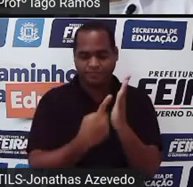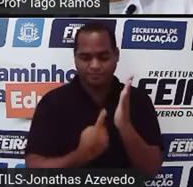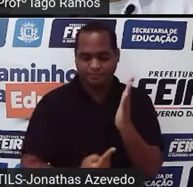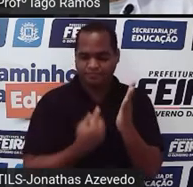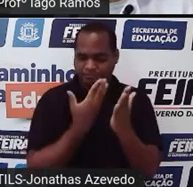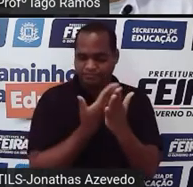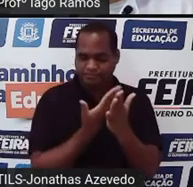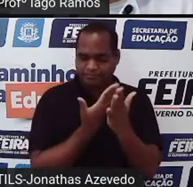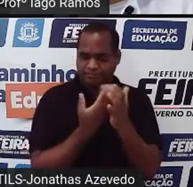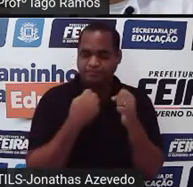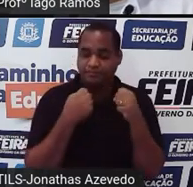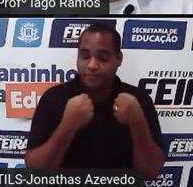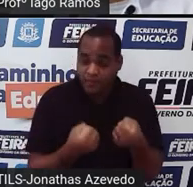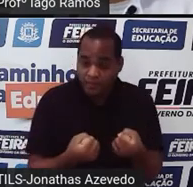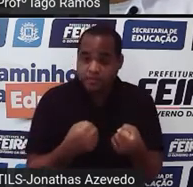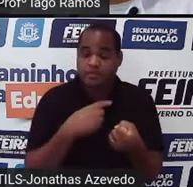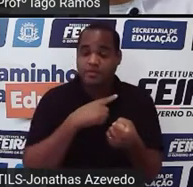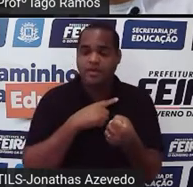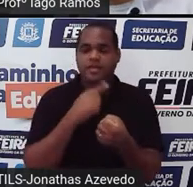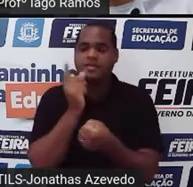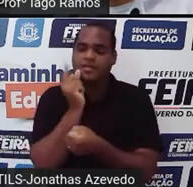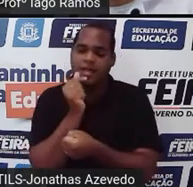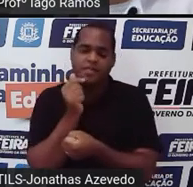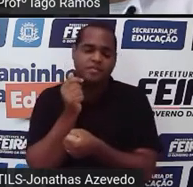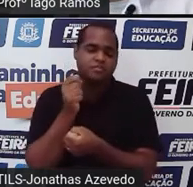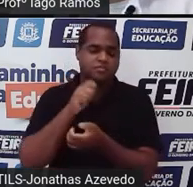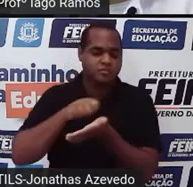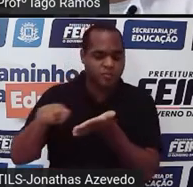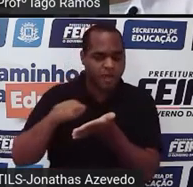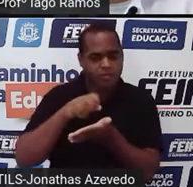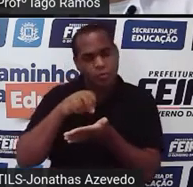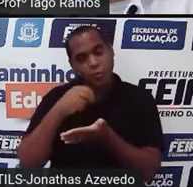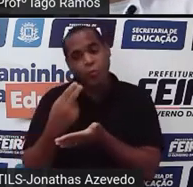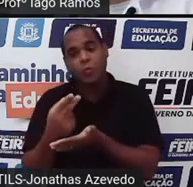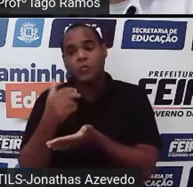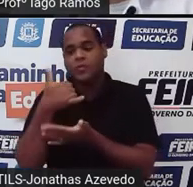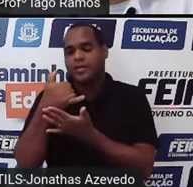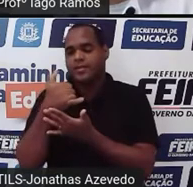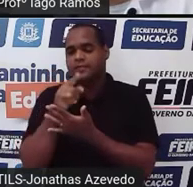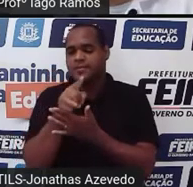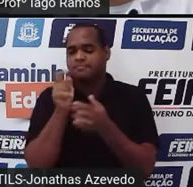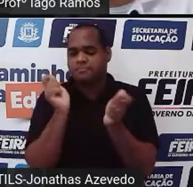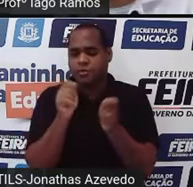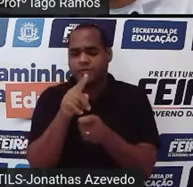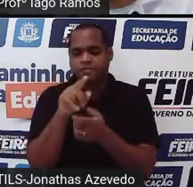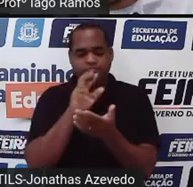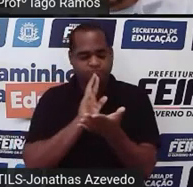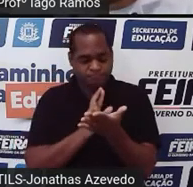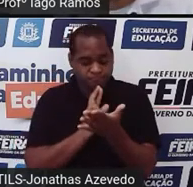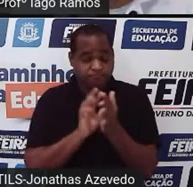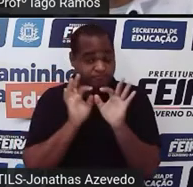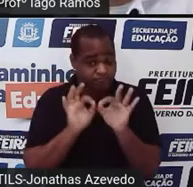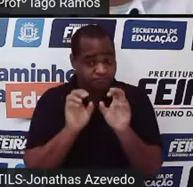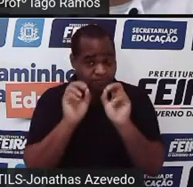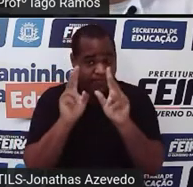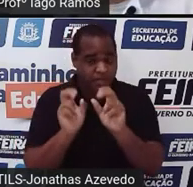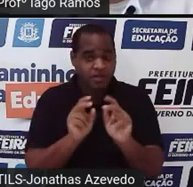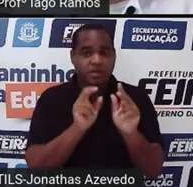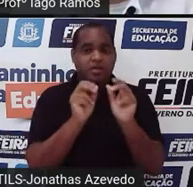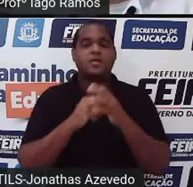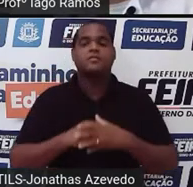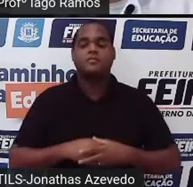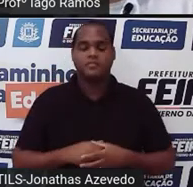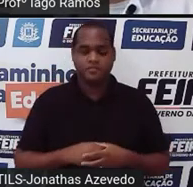usa para estudar matemática lápis e borracha ou caneta para que você possa fazer anotações tá bom